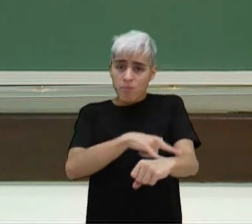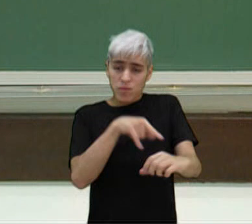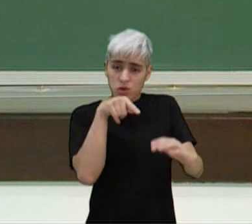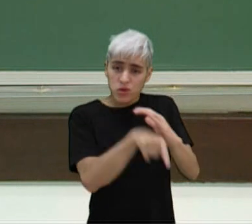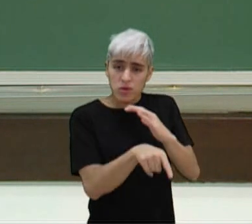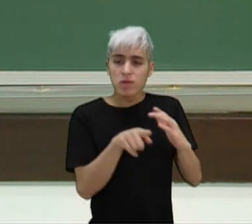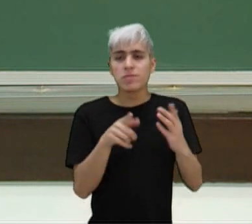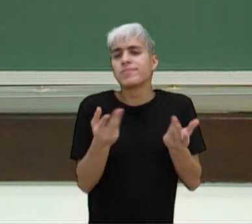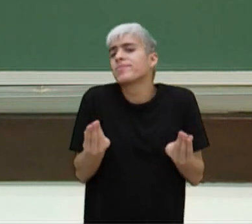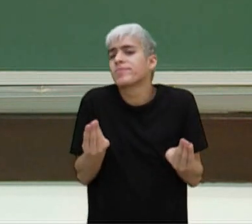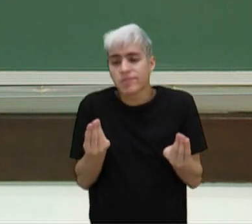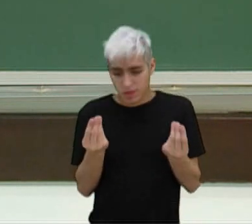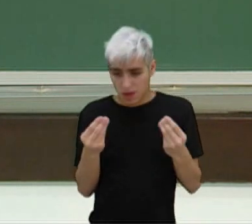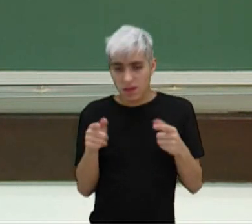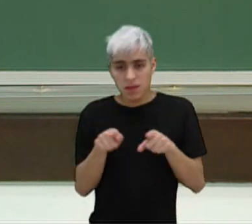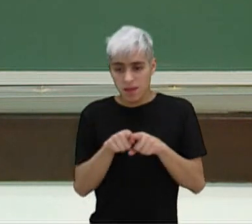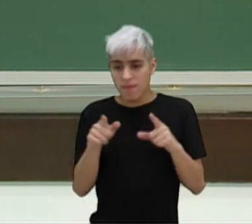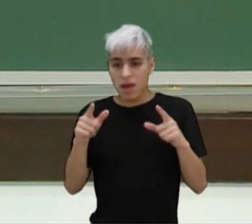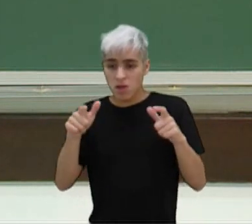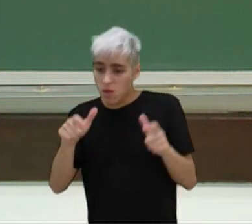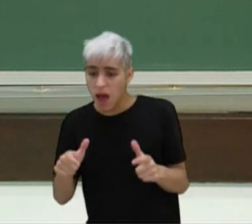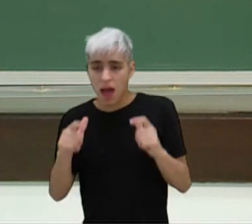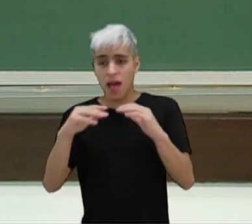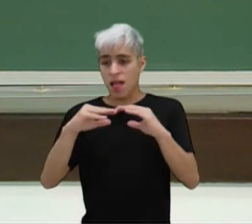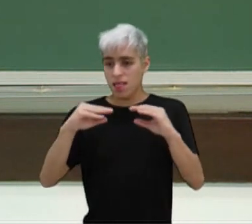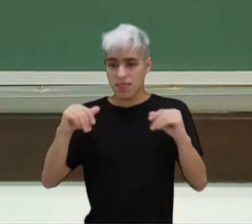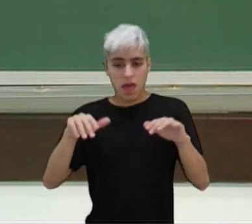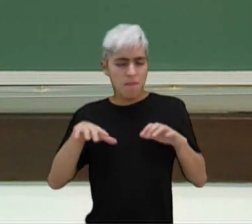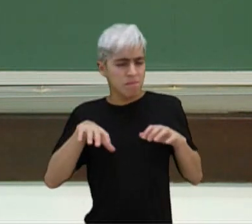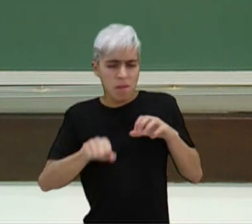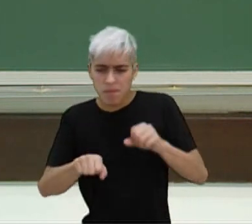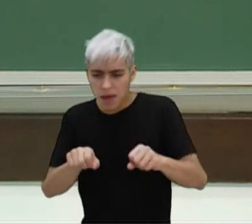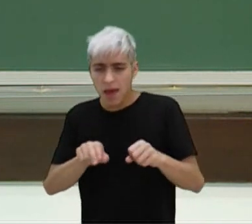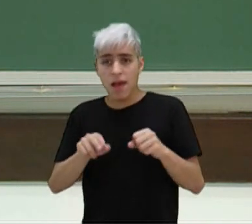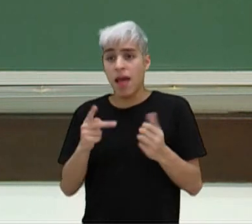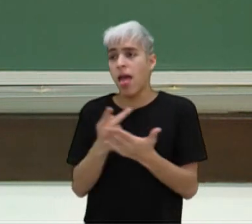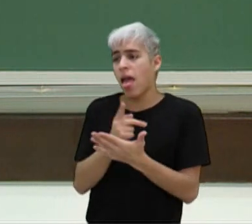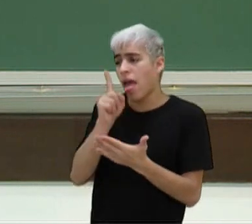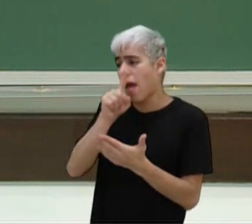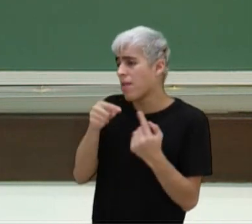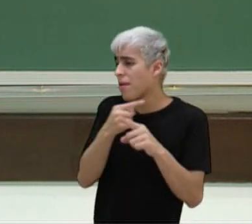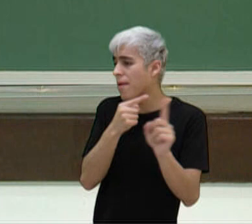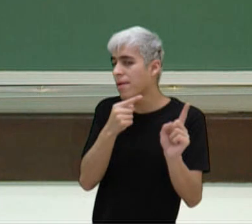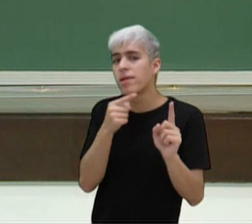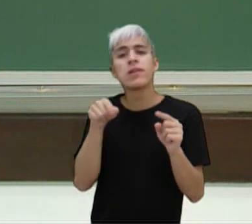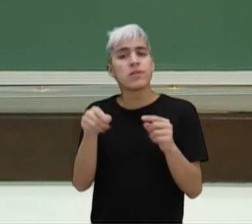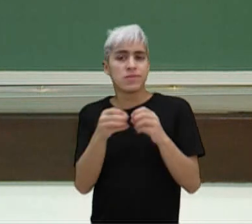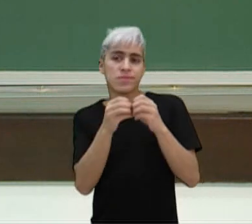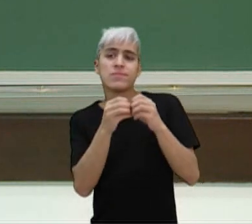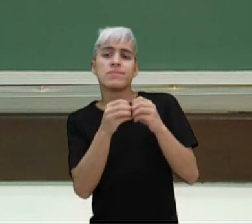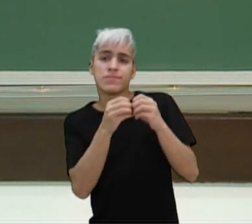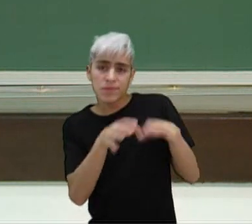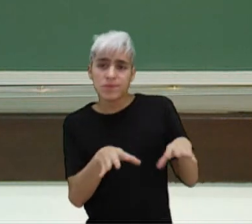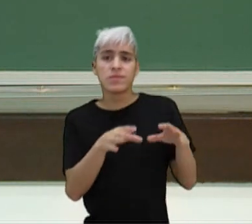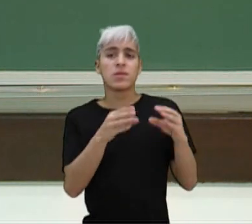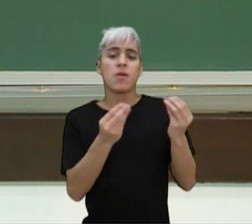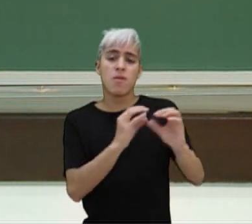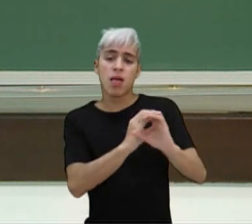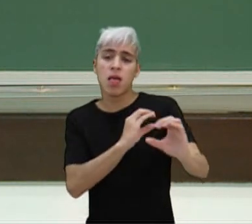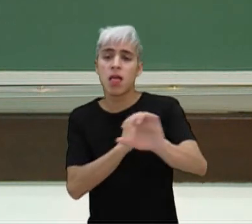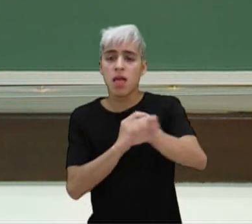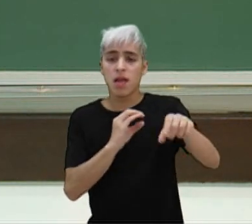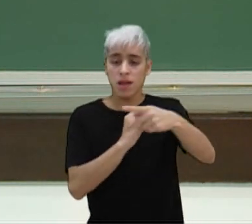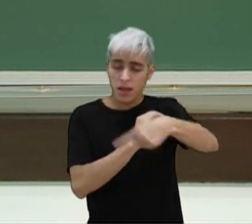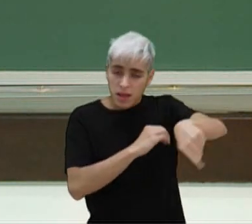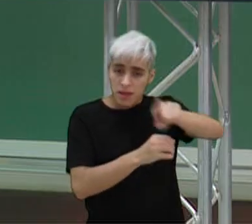mesmo a ocupação irregular dos solos, né, tudo isso vai interferir no saneamento da cidade, né? Então, o